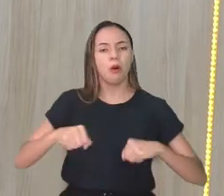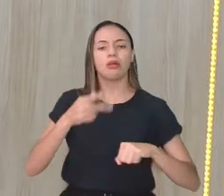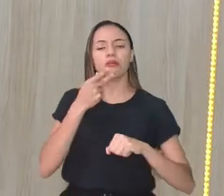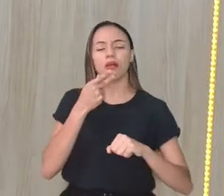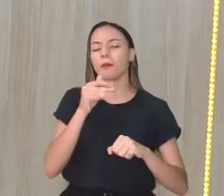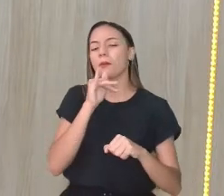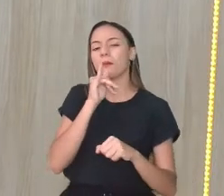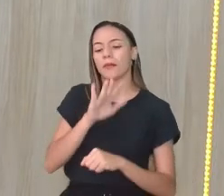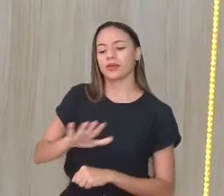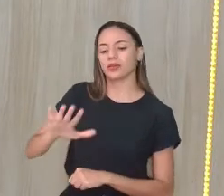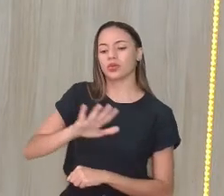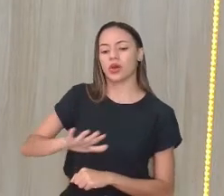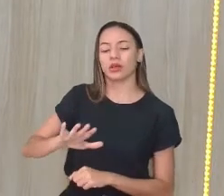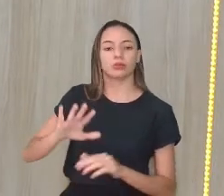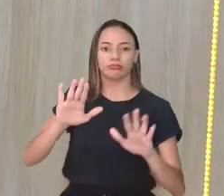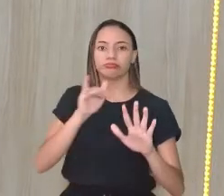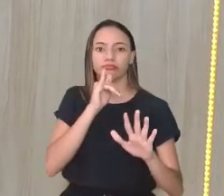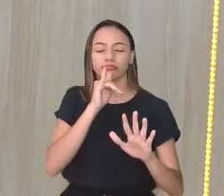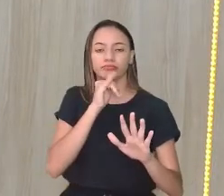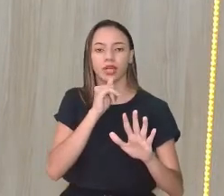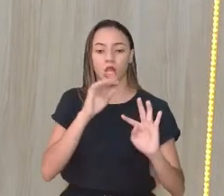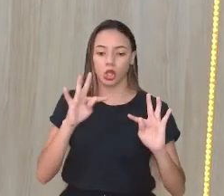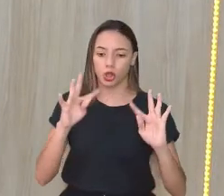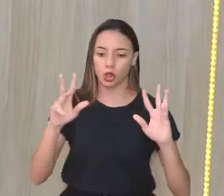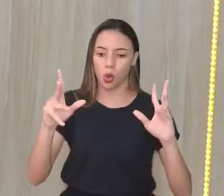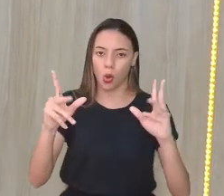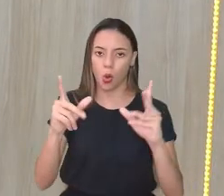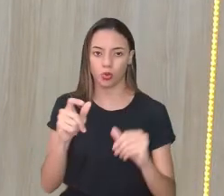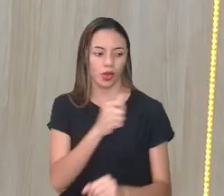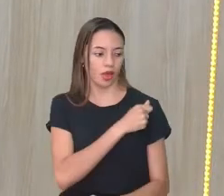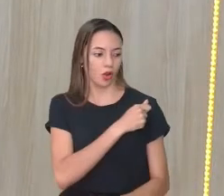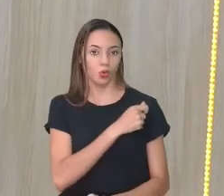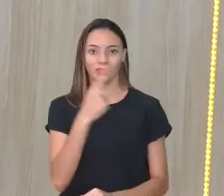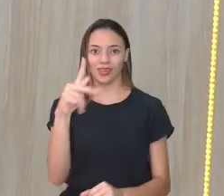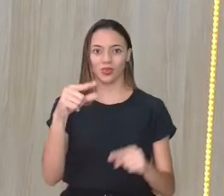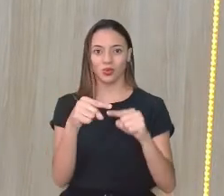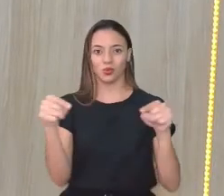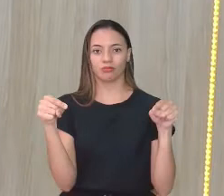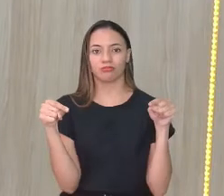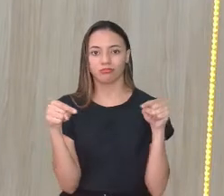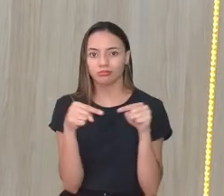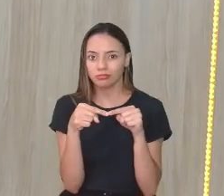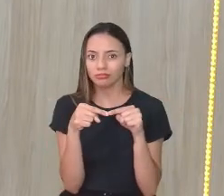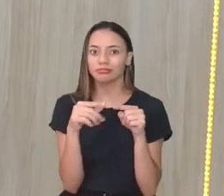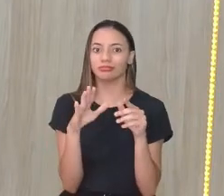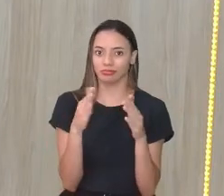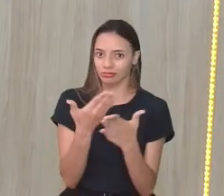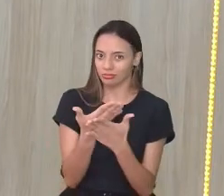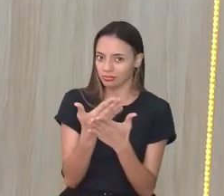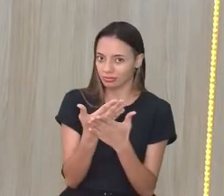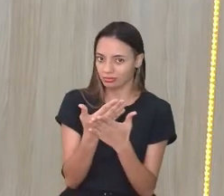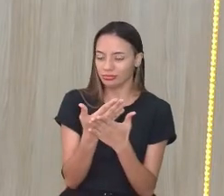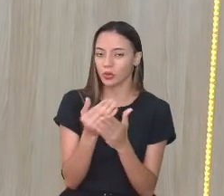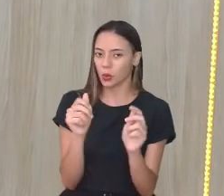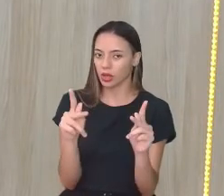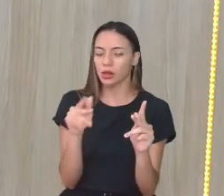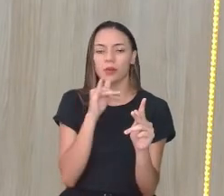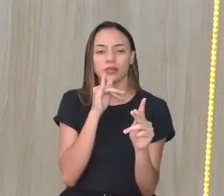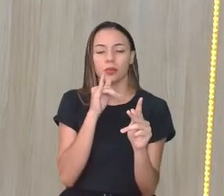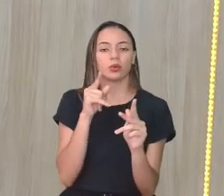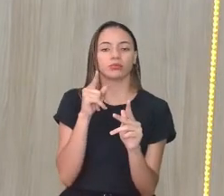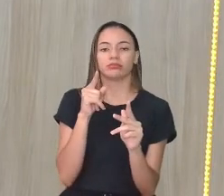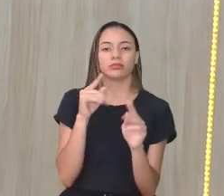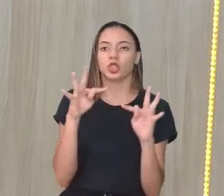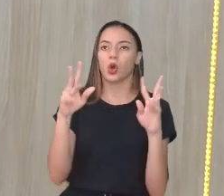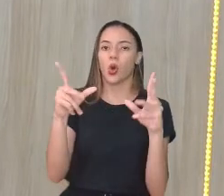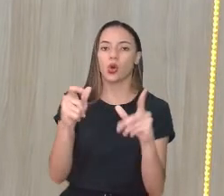com todos os alunos daí da tua sala. Ou seja, o todo, nesse caso aí, vão ser todos os